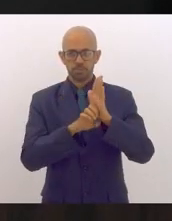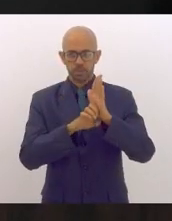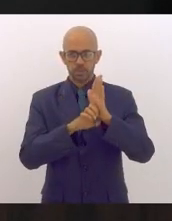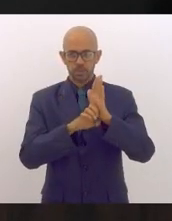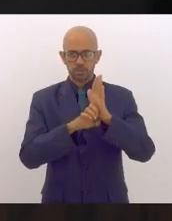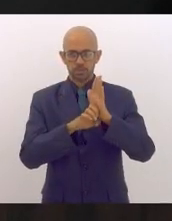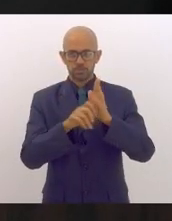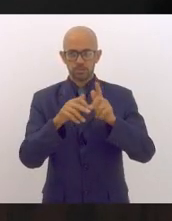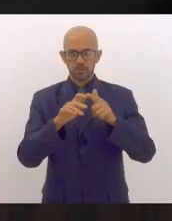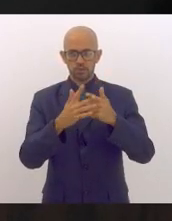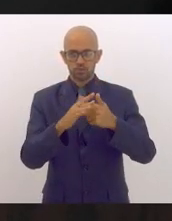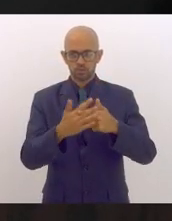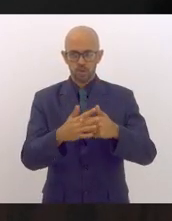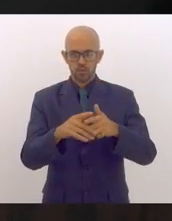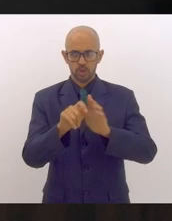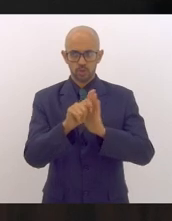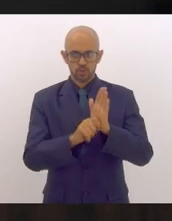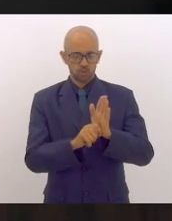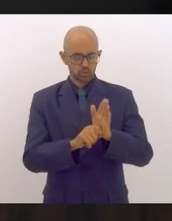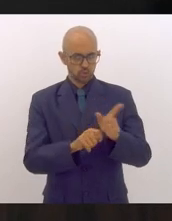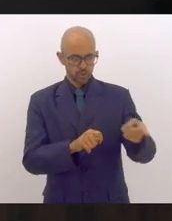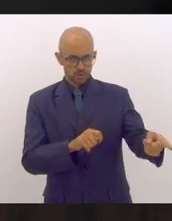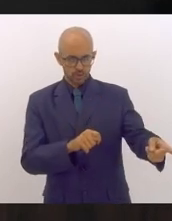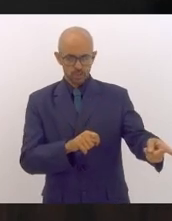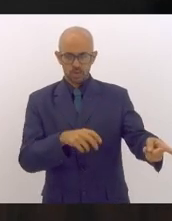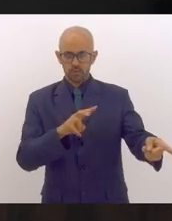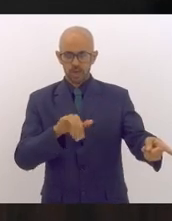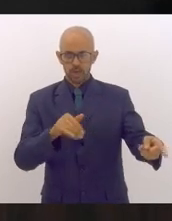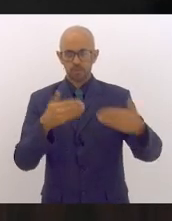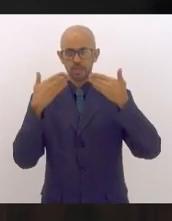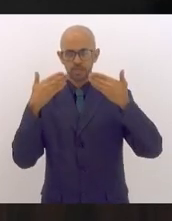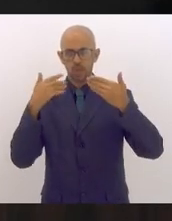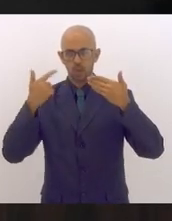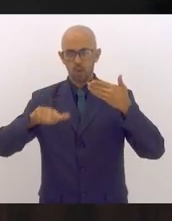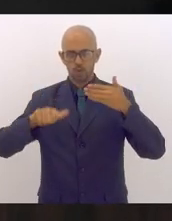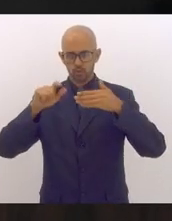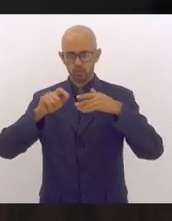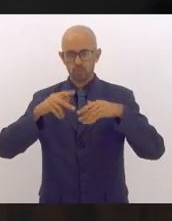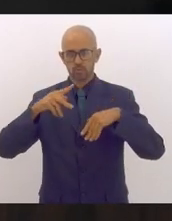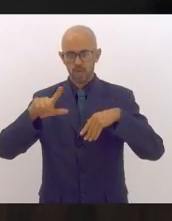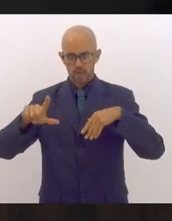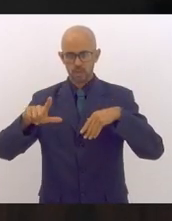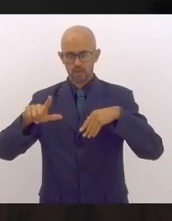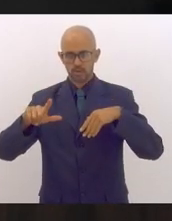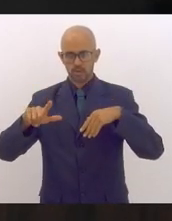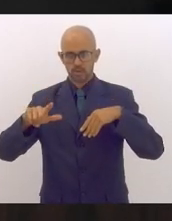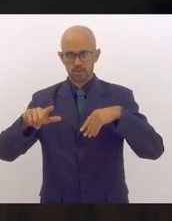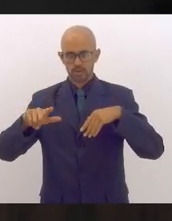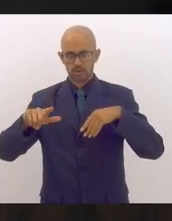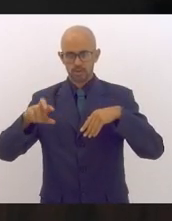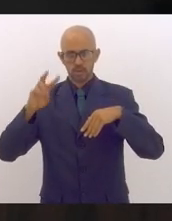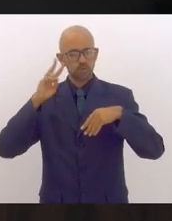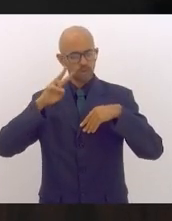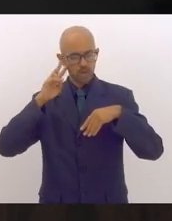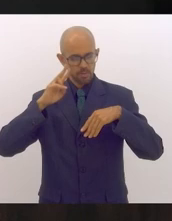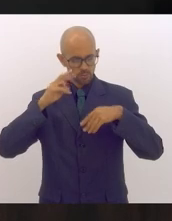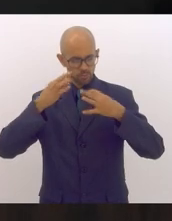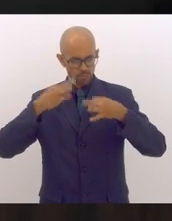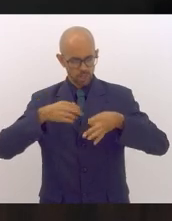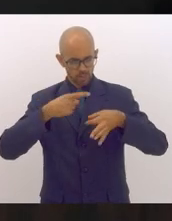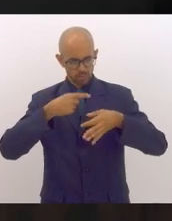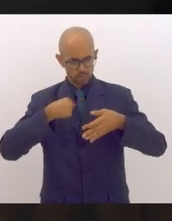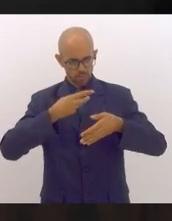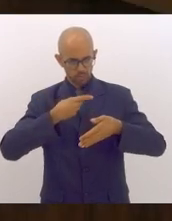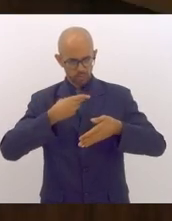combinamos. Senhora, Vossa Excelência vai apresentar um outro projeto de lei, salvo me engano de memória, foi isso que a gente